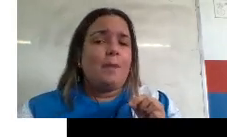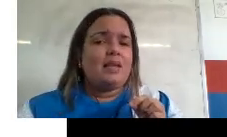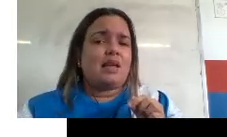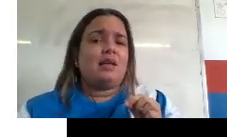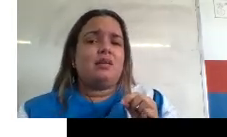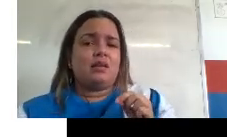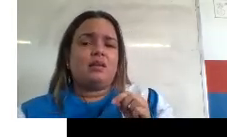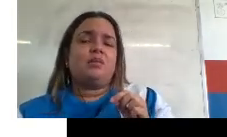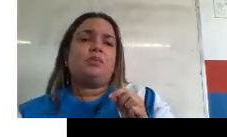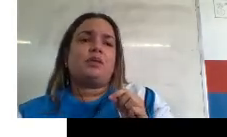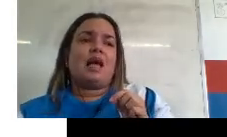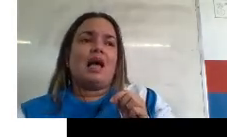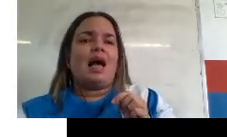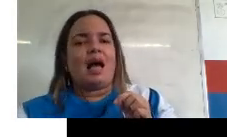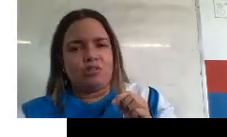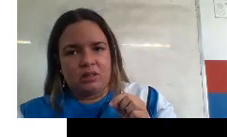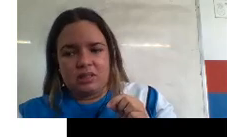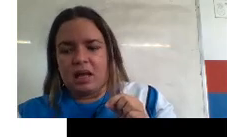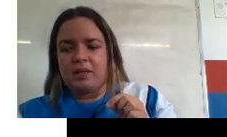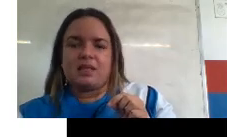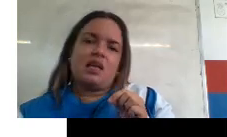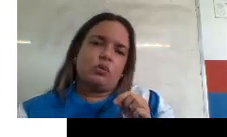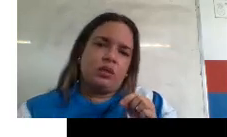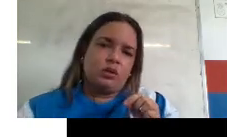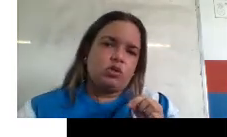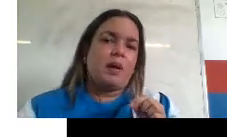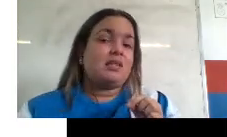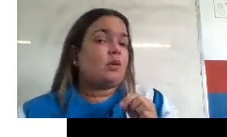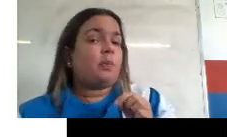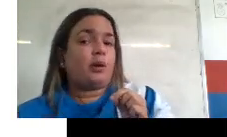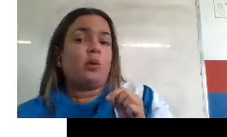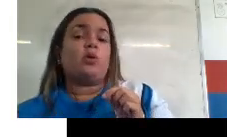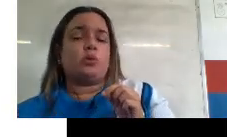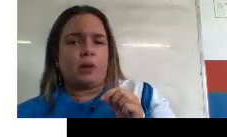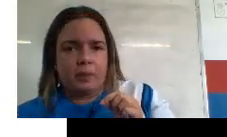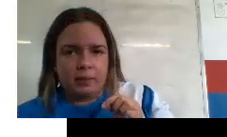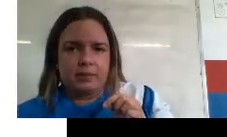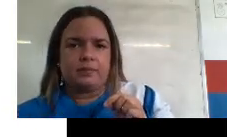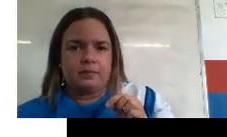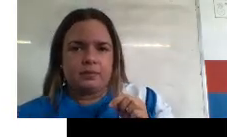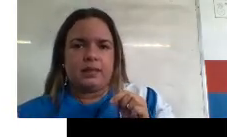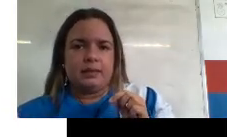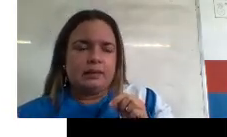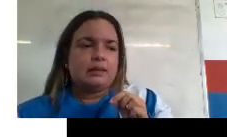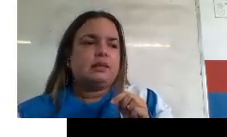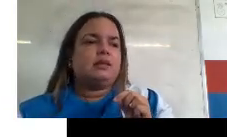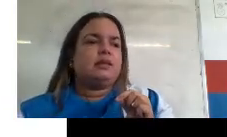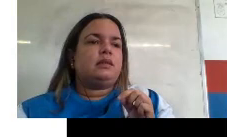certo? Apesar de que a gente sabe que a saúde em nosso país é outro problema,